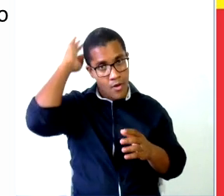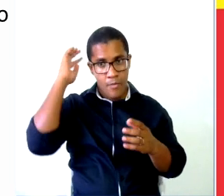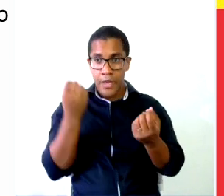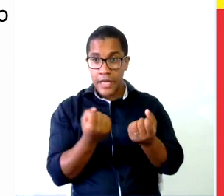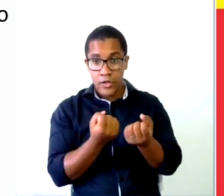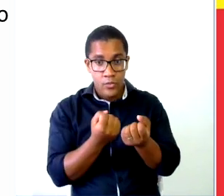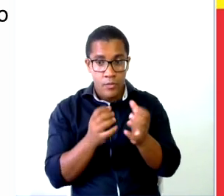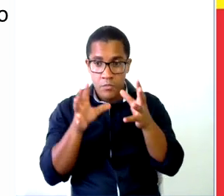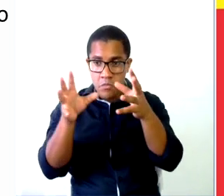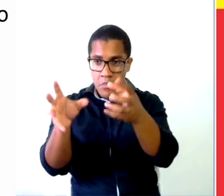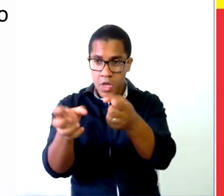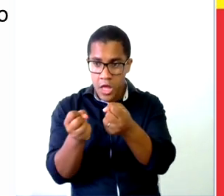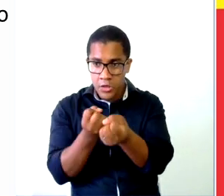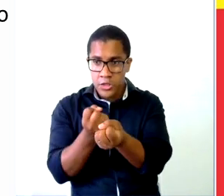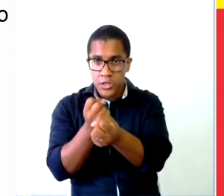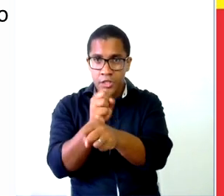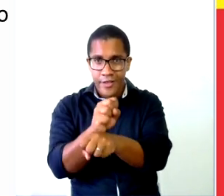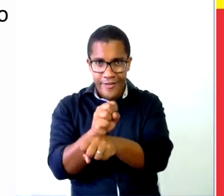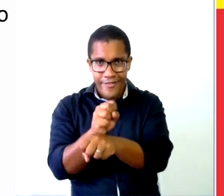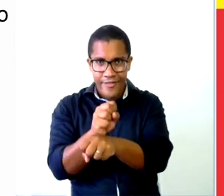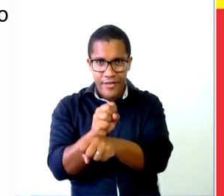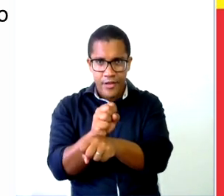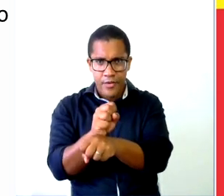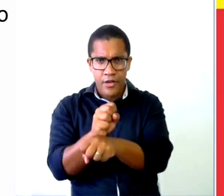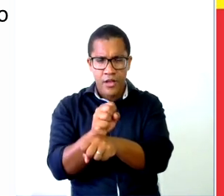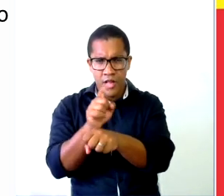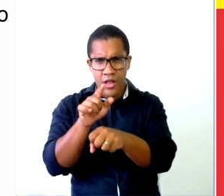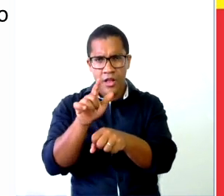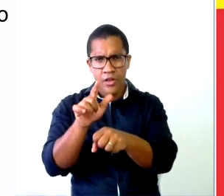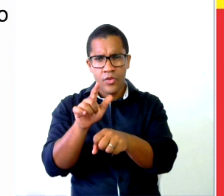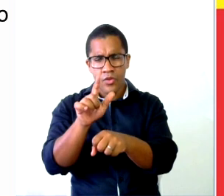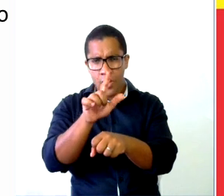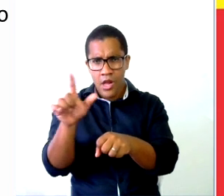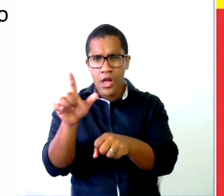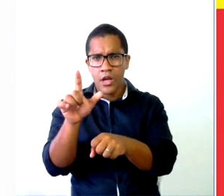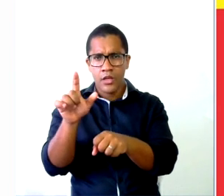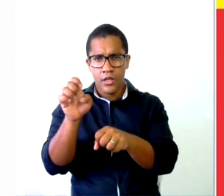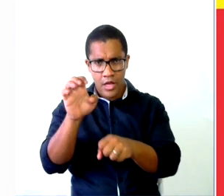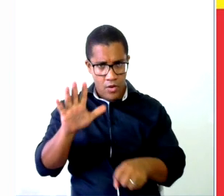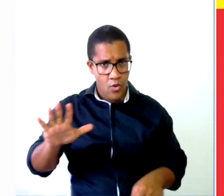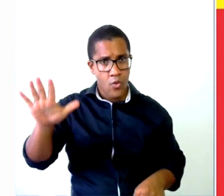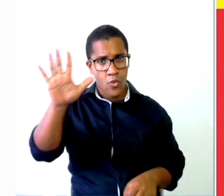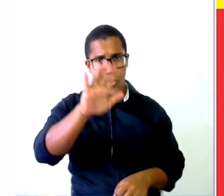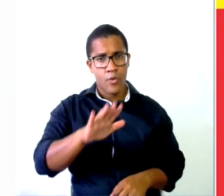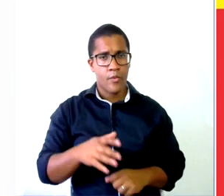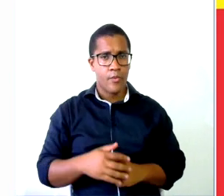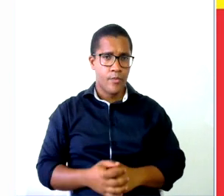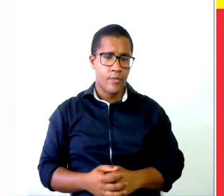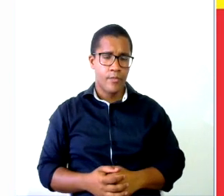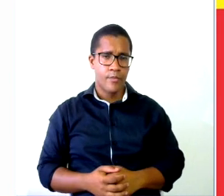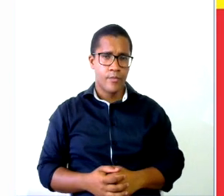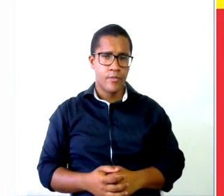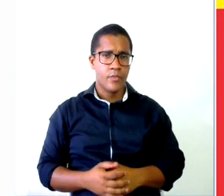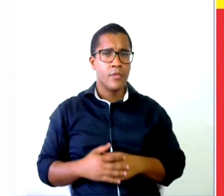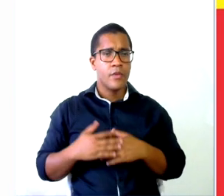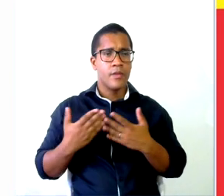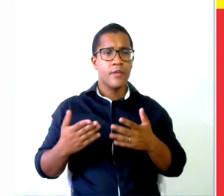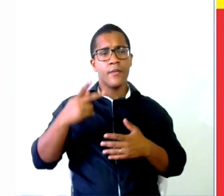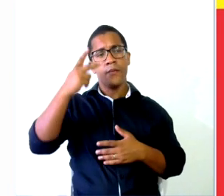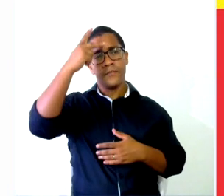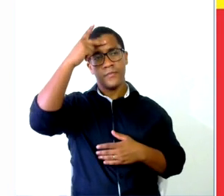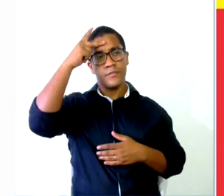romanos, um povo que se localizava no leste europeu. Então vejamos, quando uma